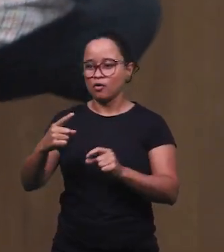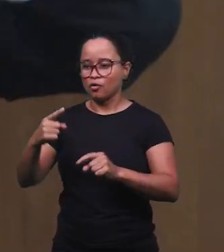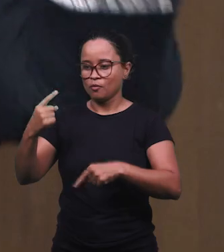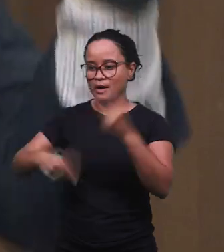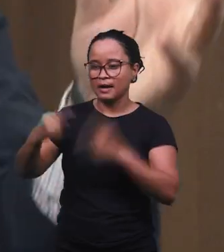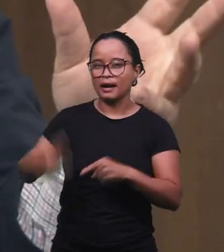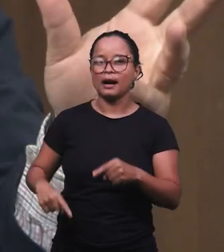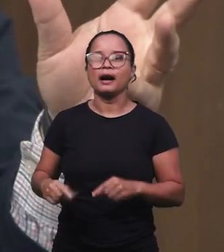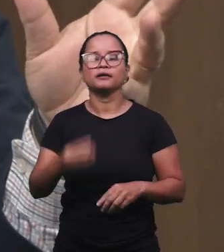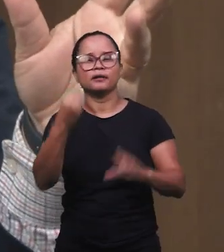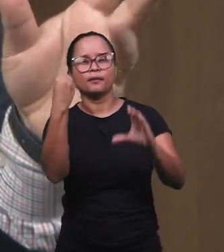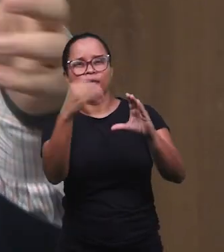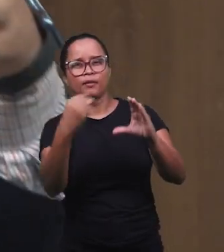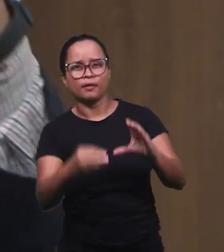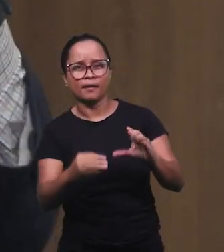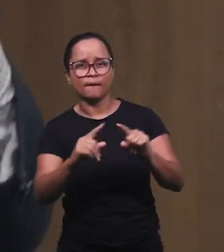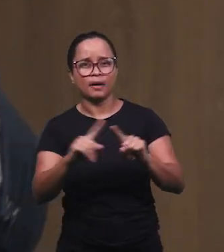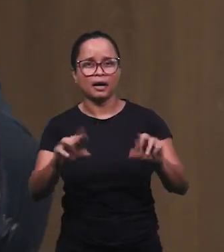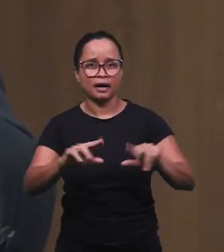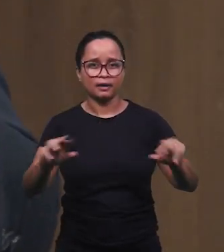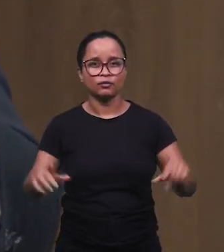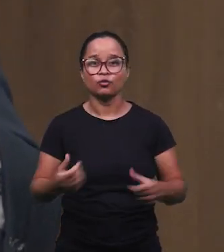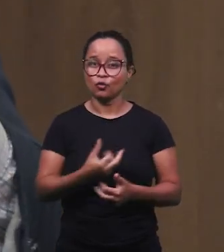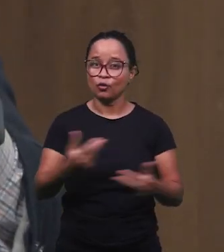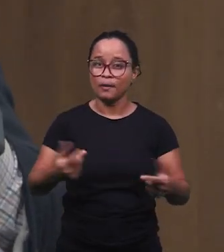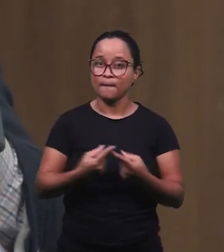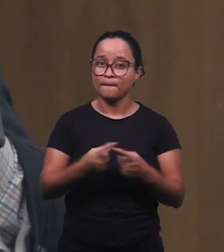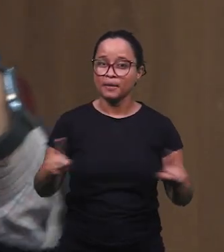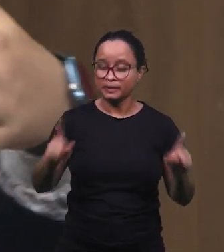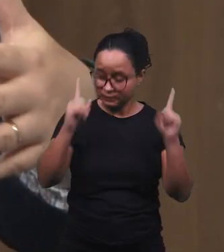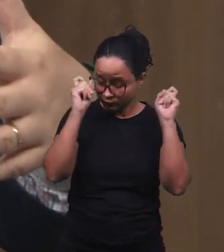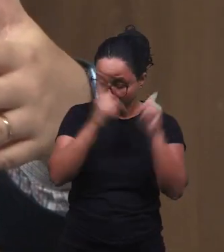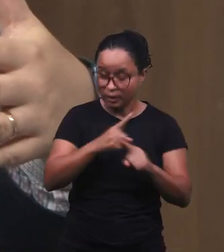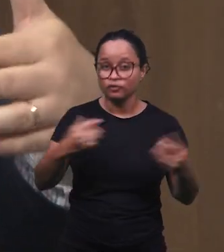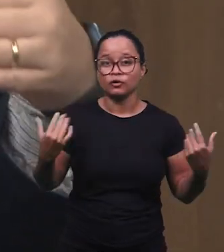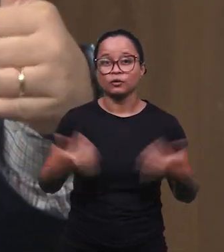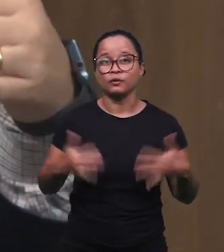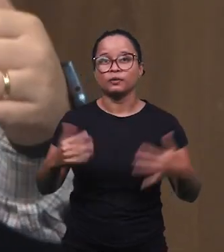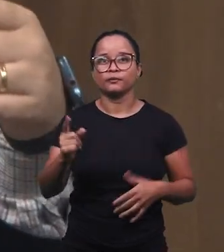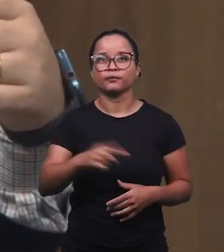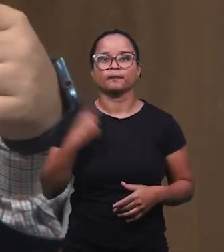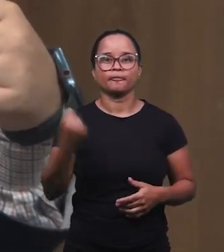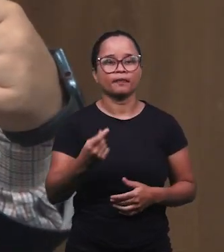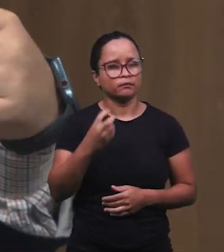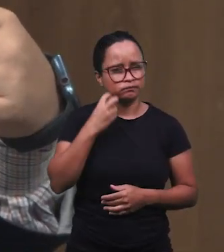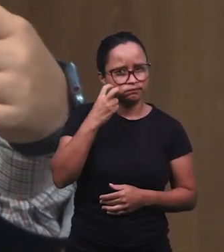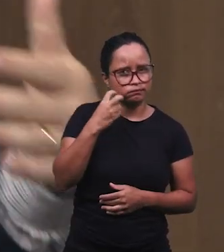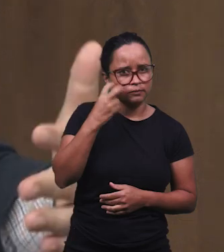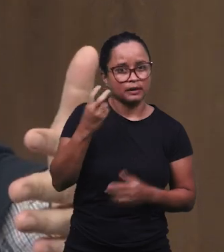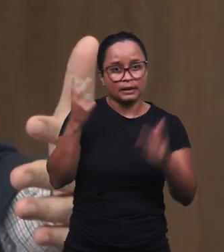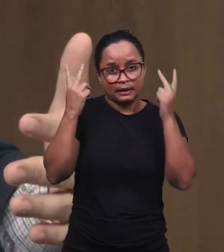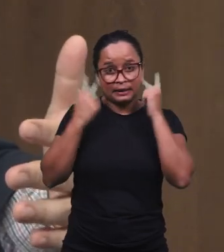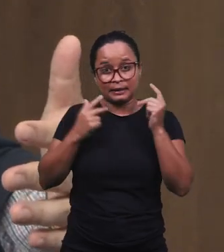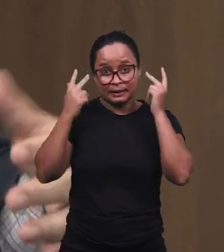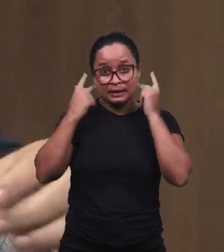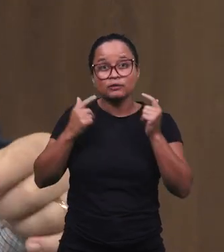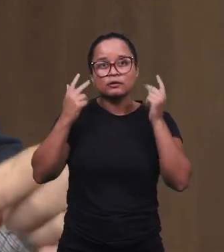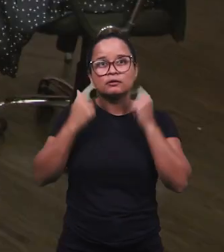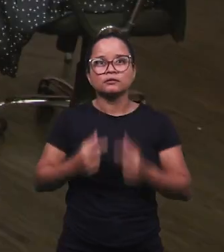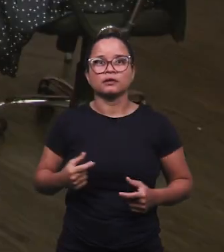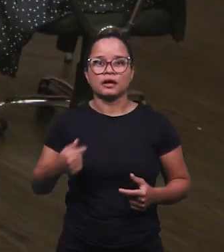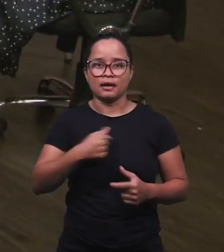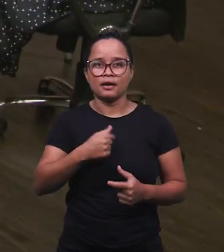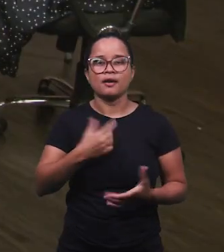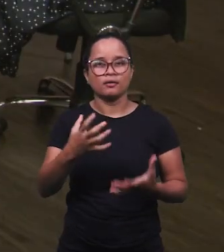de postar um monte de coisa, mas a maior dificuldade é que quando a gente tem uma timidez natural. Eu sou